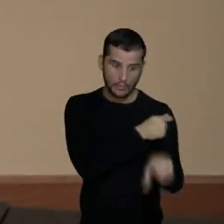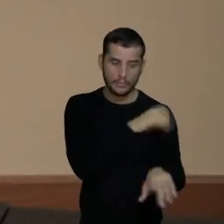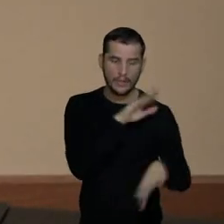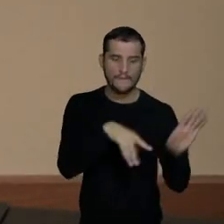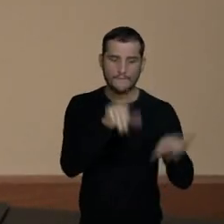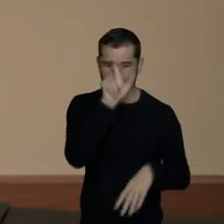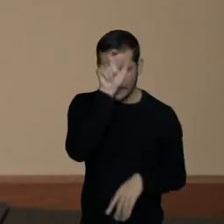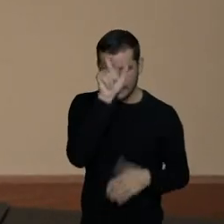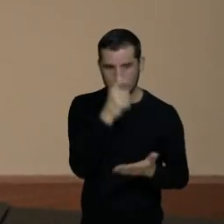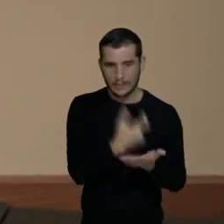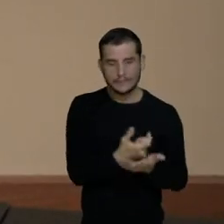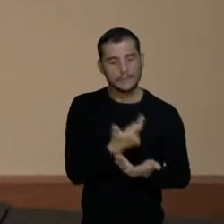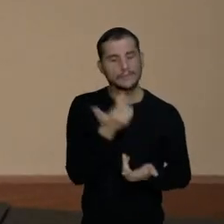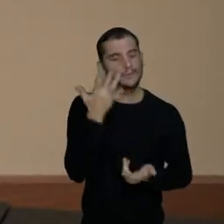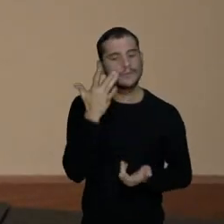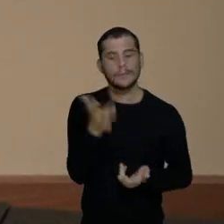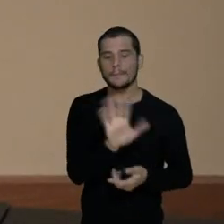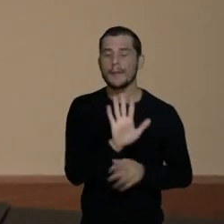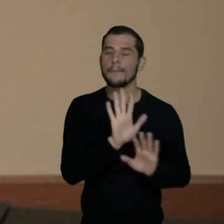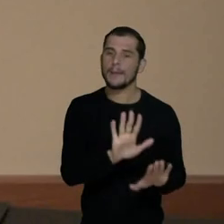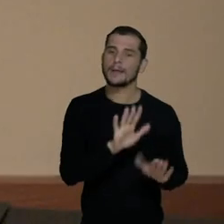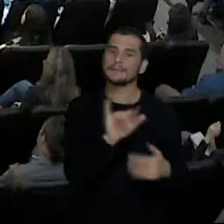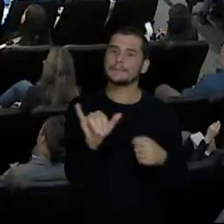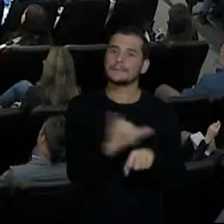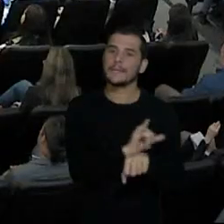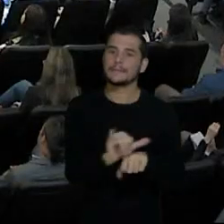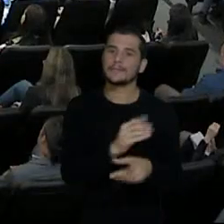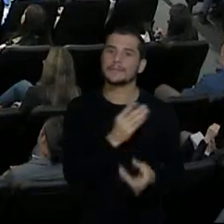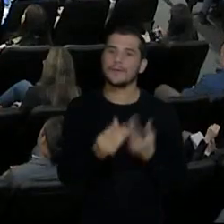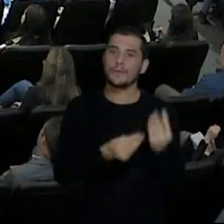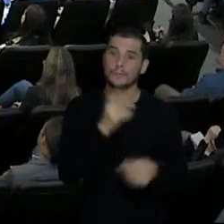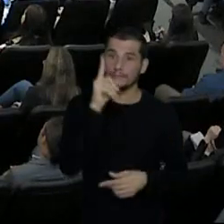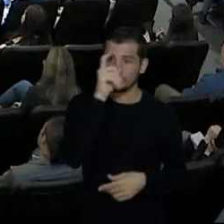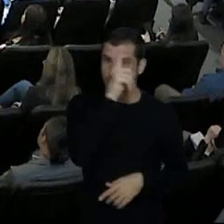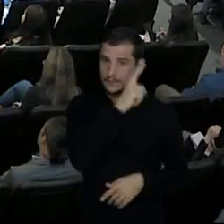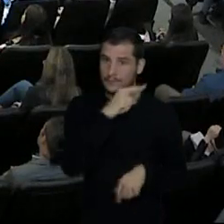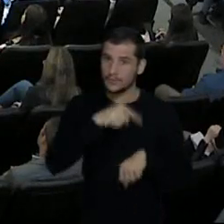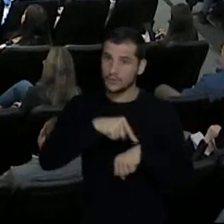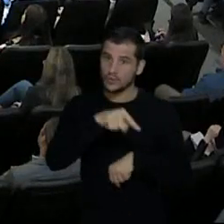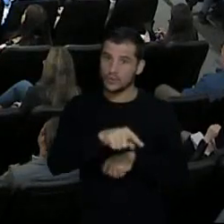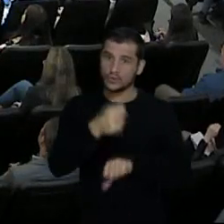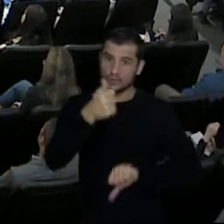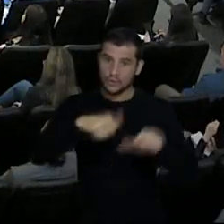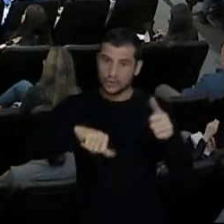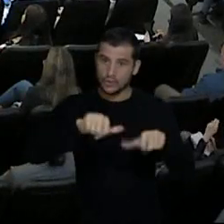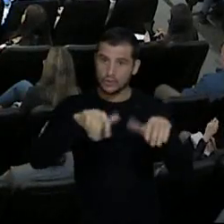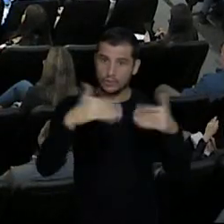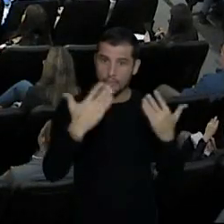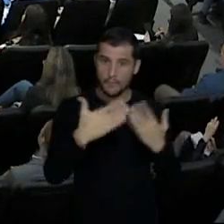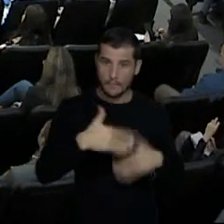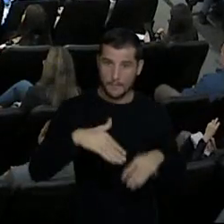lidar com essas dificuldades era isso né é acabou